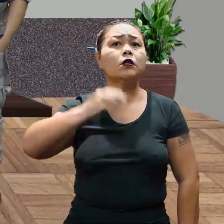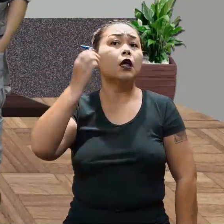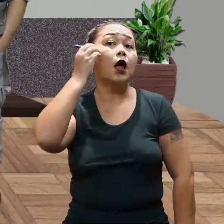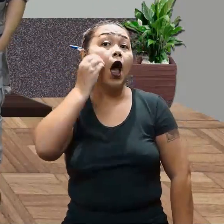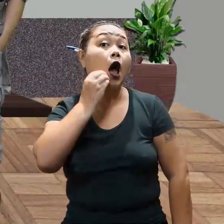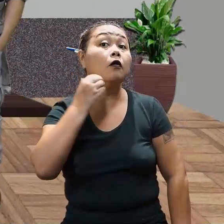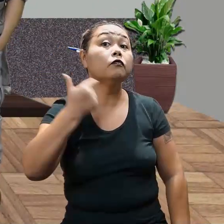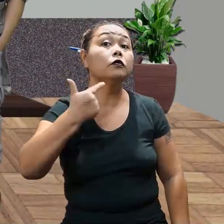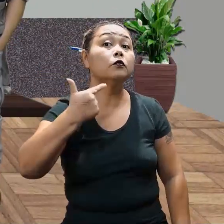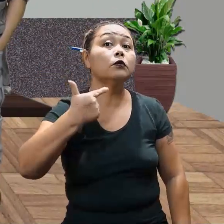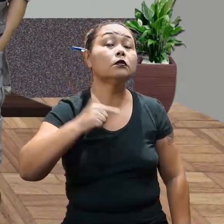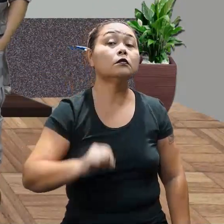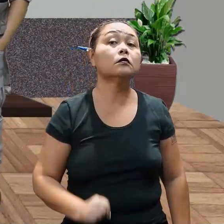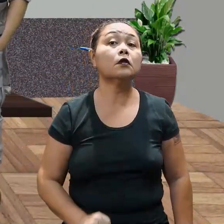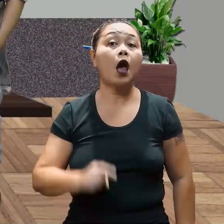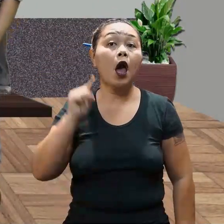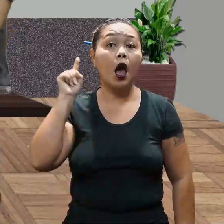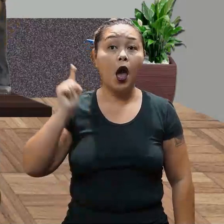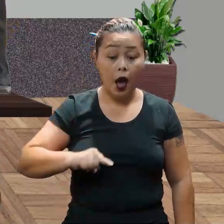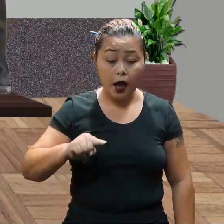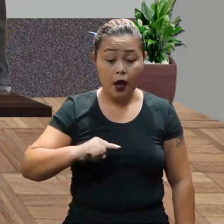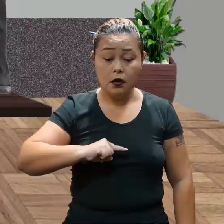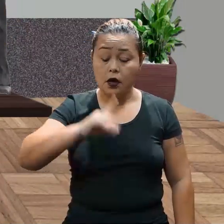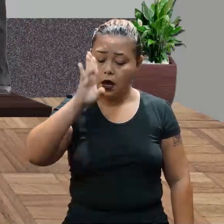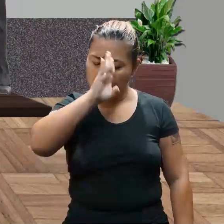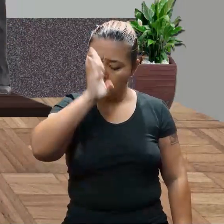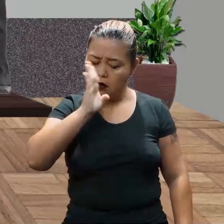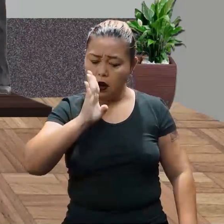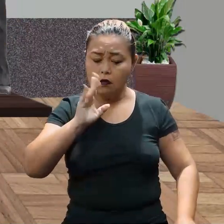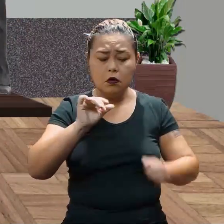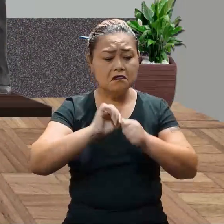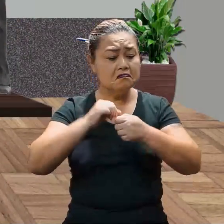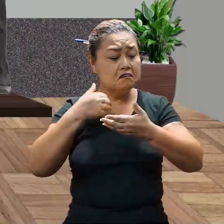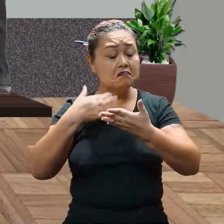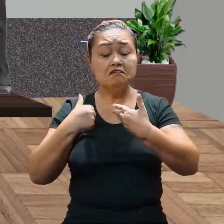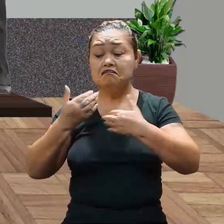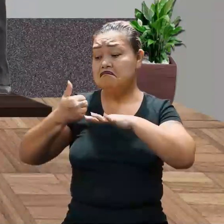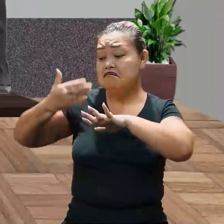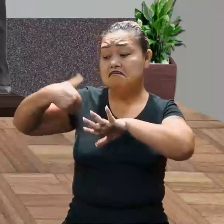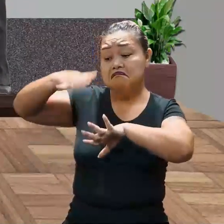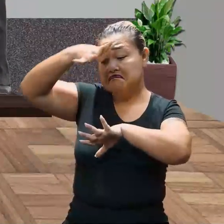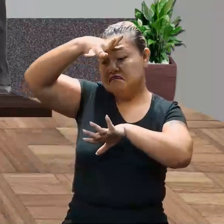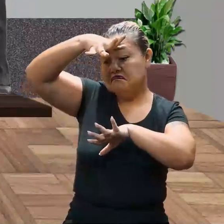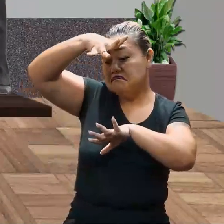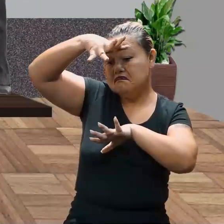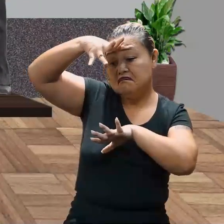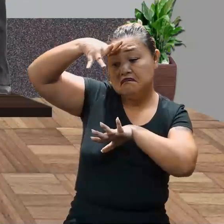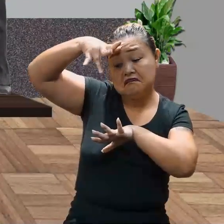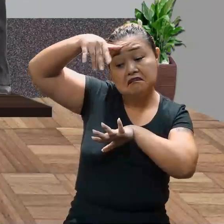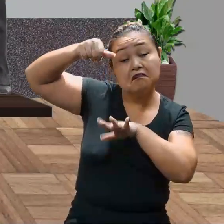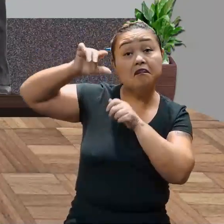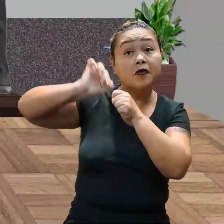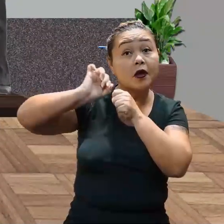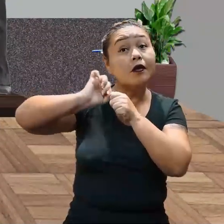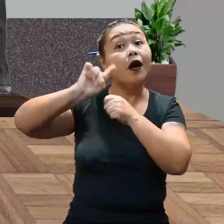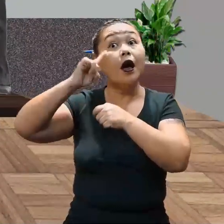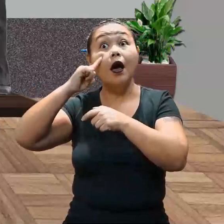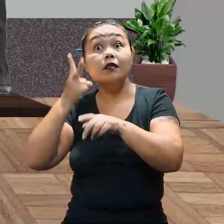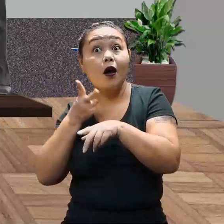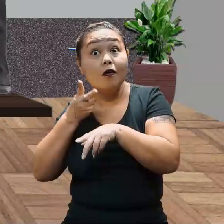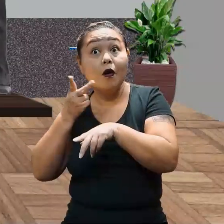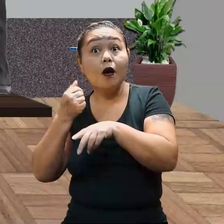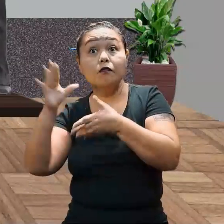II, era um Brasil que estava de costas para a Amazônia. E o capital estrangeiro ele vai aproveitar para adentrar